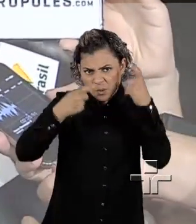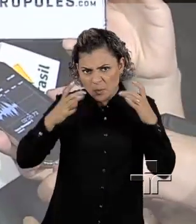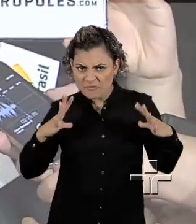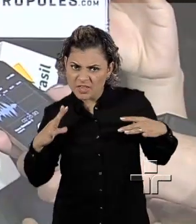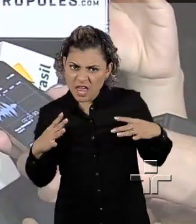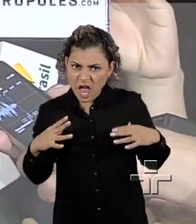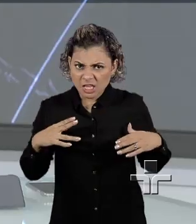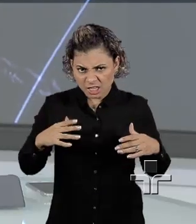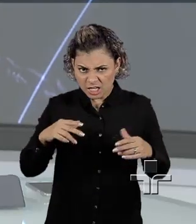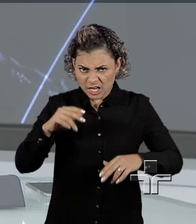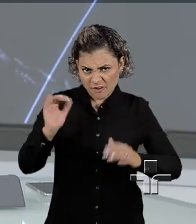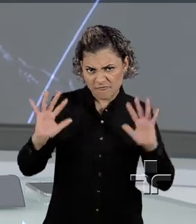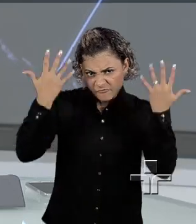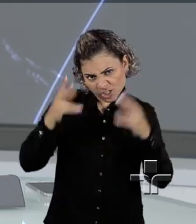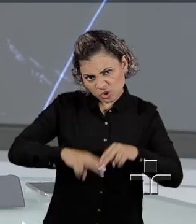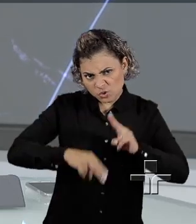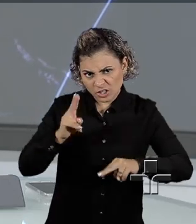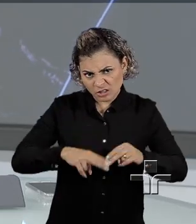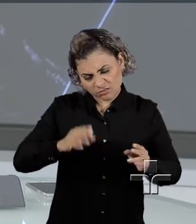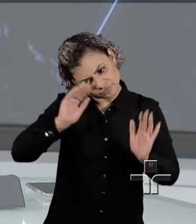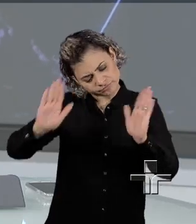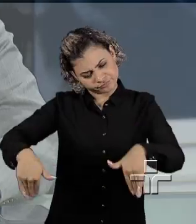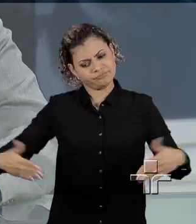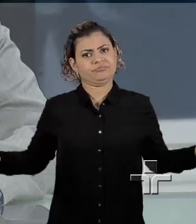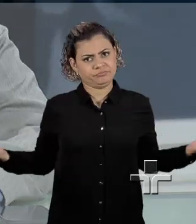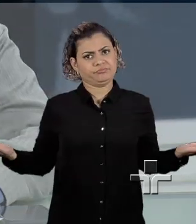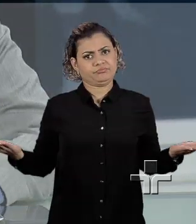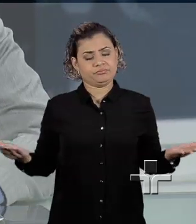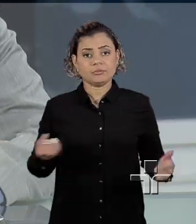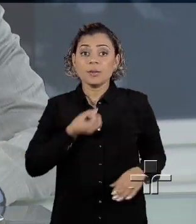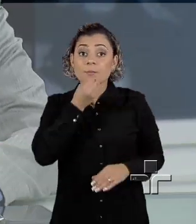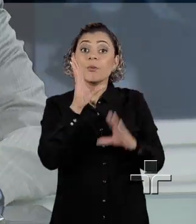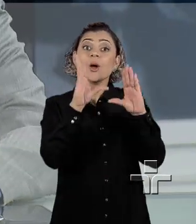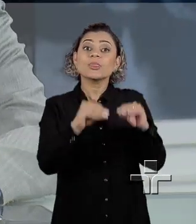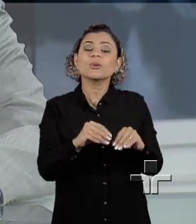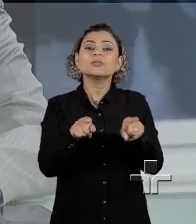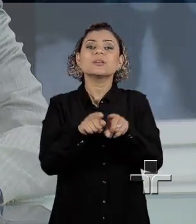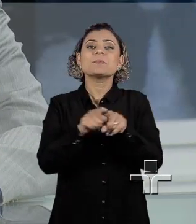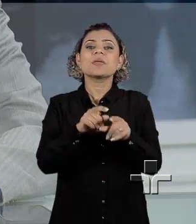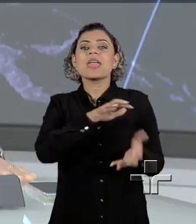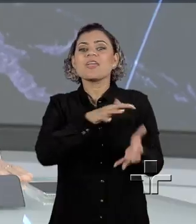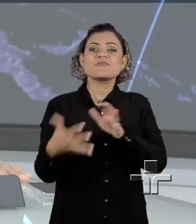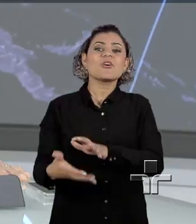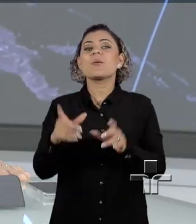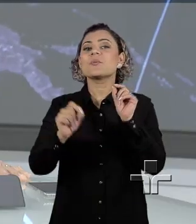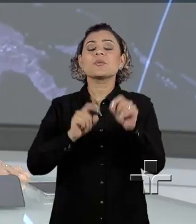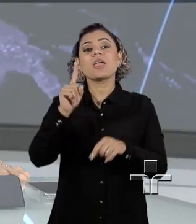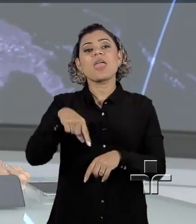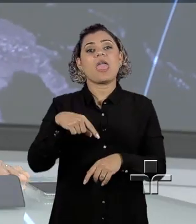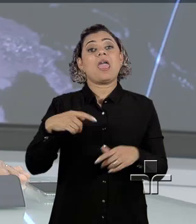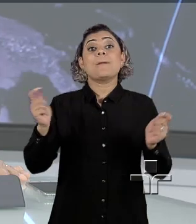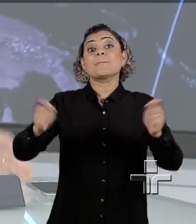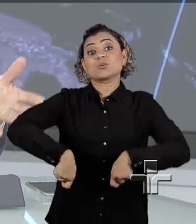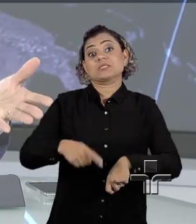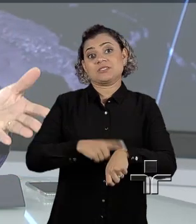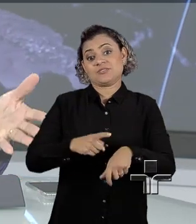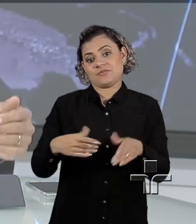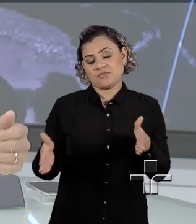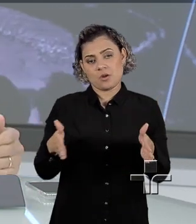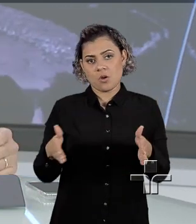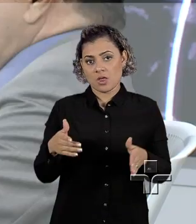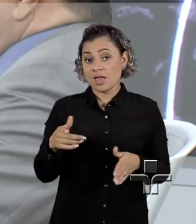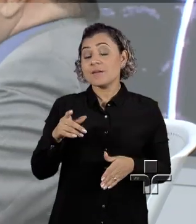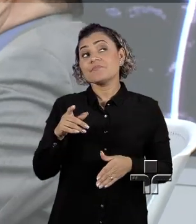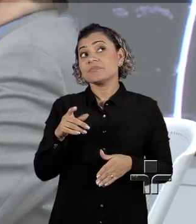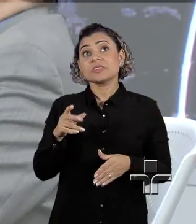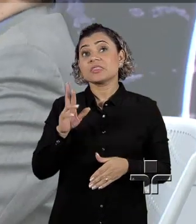festa junina. Gaudêncio Torquato, boa noite. Essa reforma aí é a reforma possível, né, nesse momento. Não é a ideal, mas é